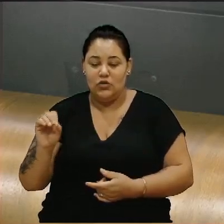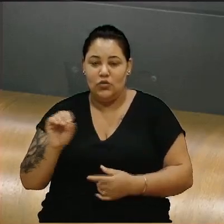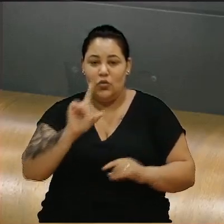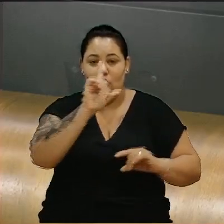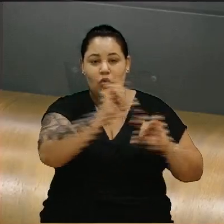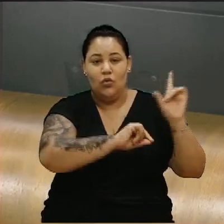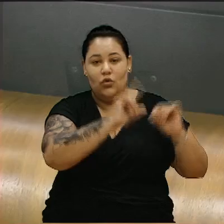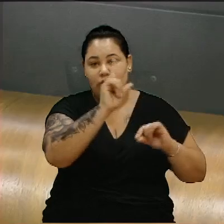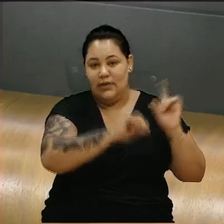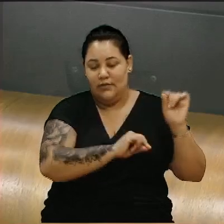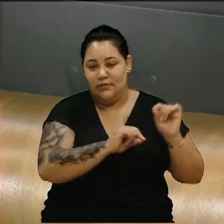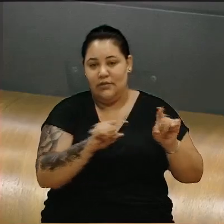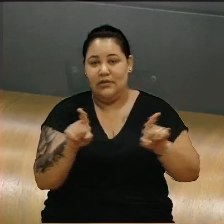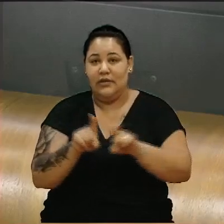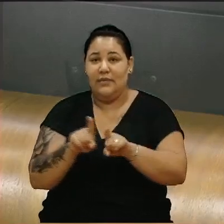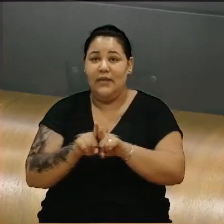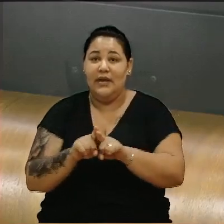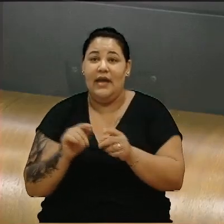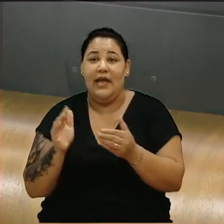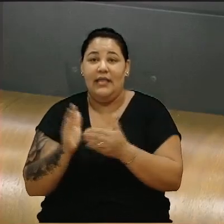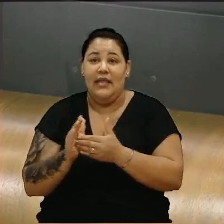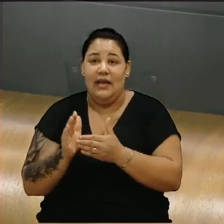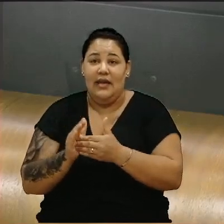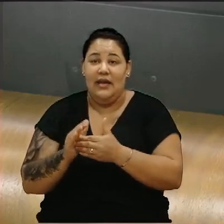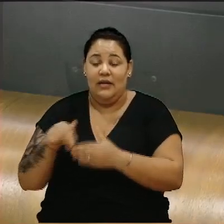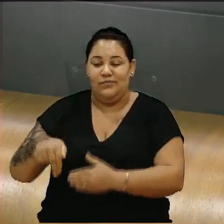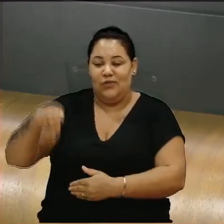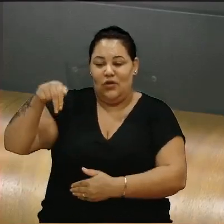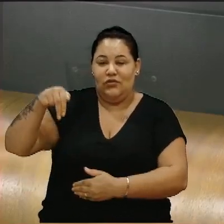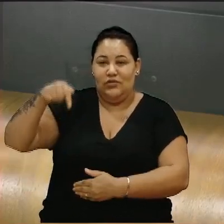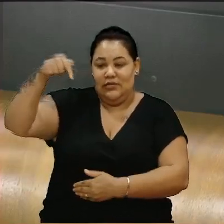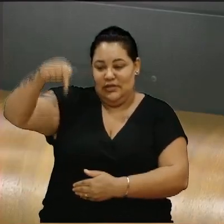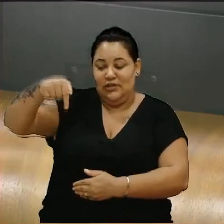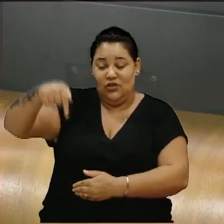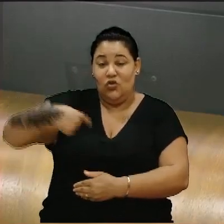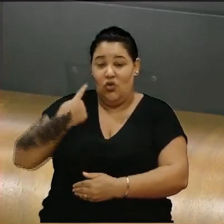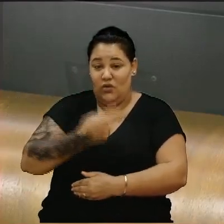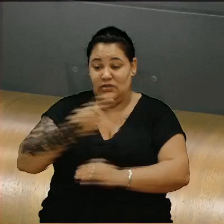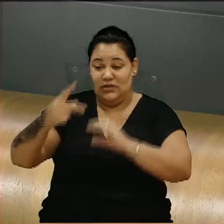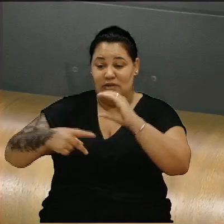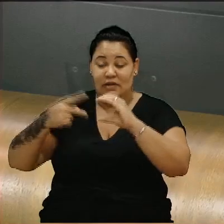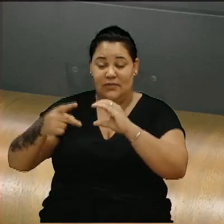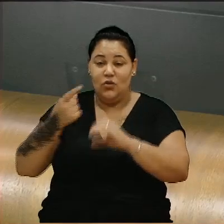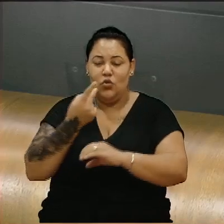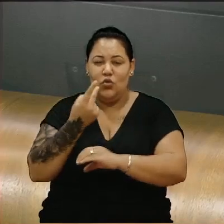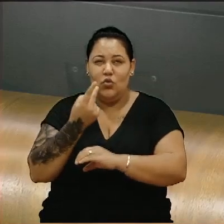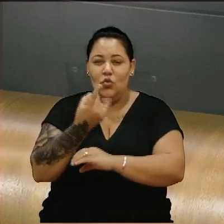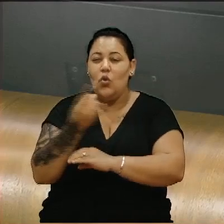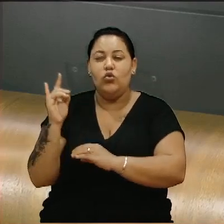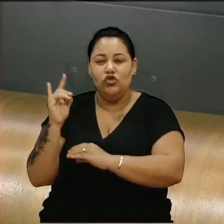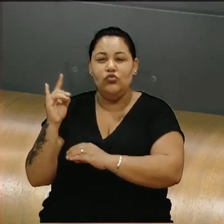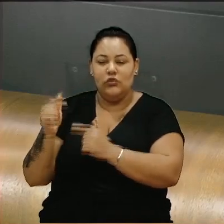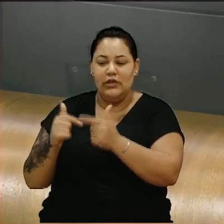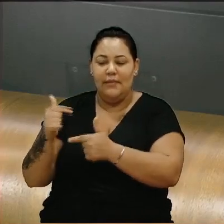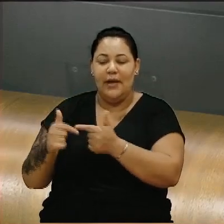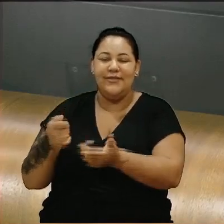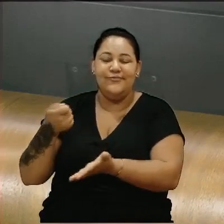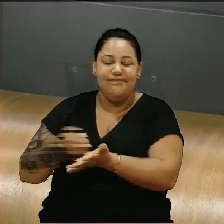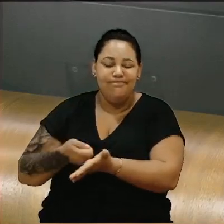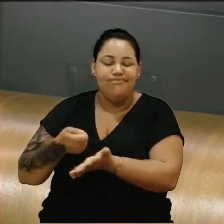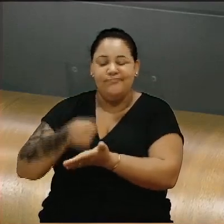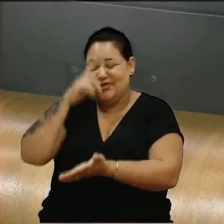Cruzeiro, enfim, e até mesmo da Zona Norte, que essa Casa Legislativa, na última legislatura, batalhou